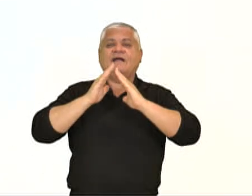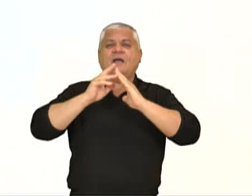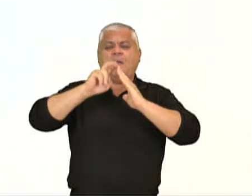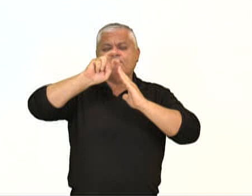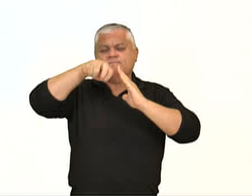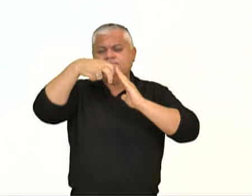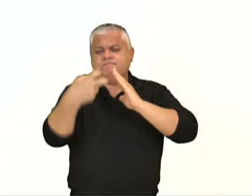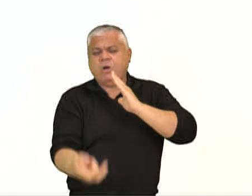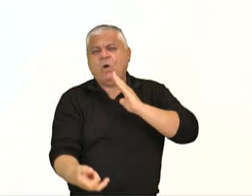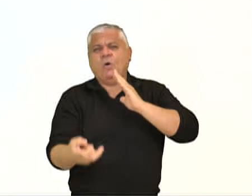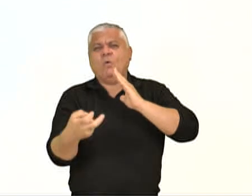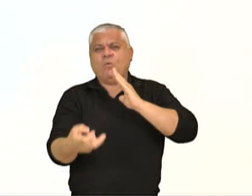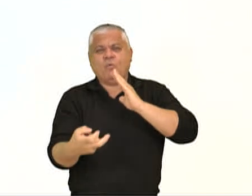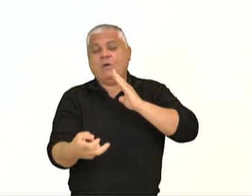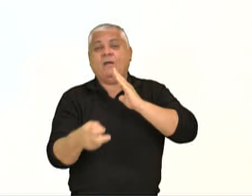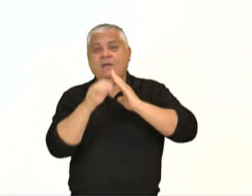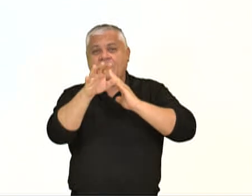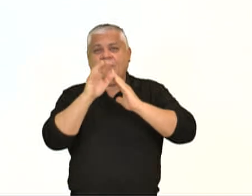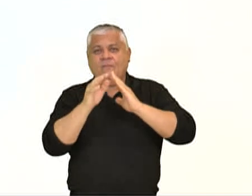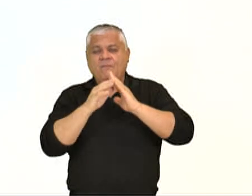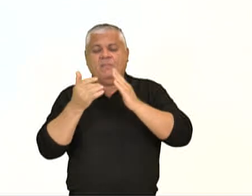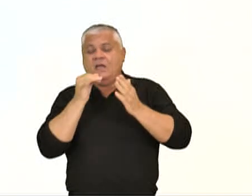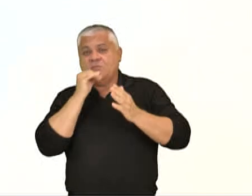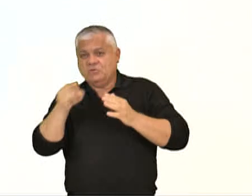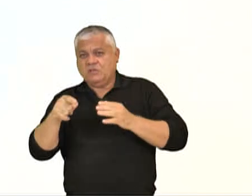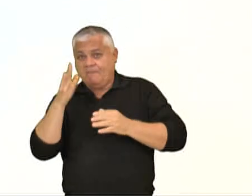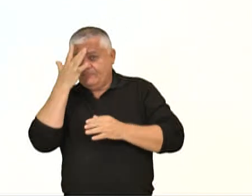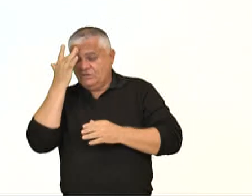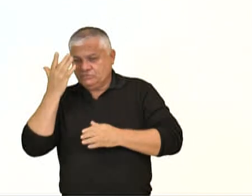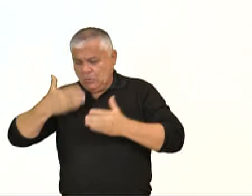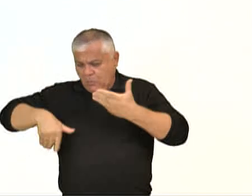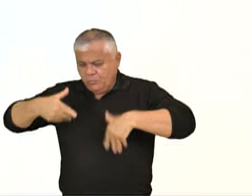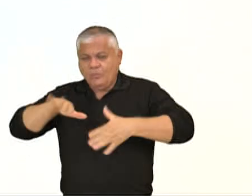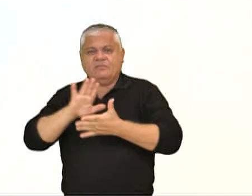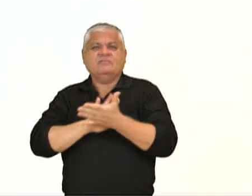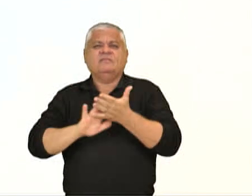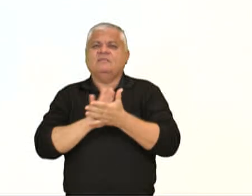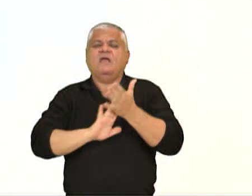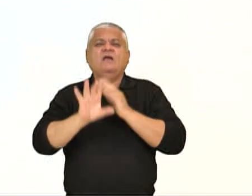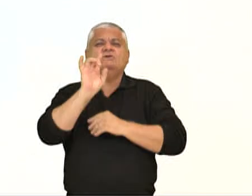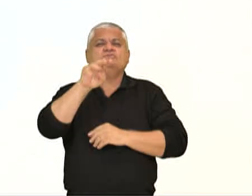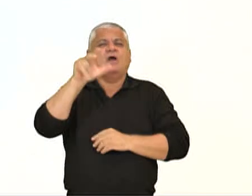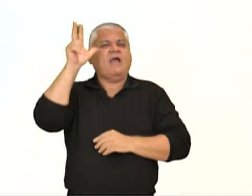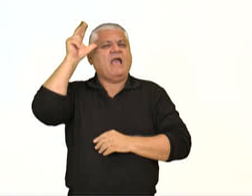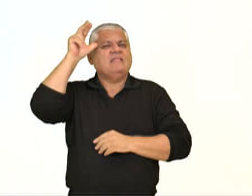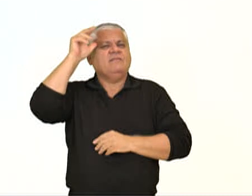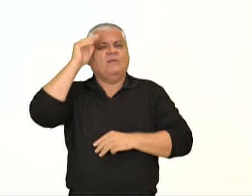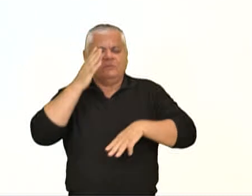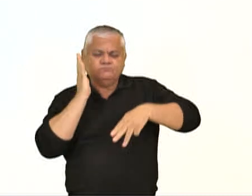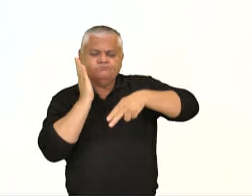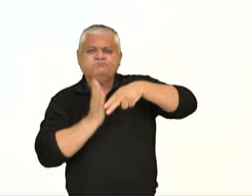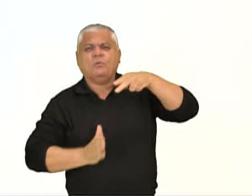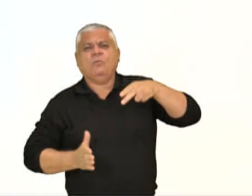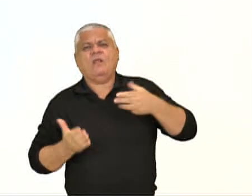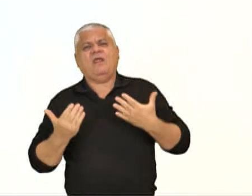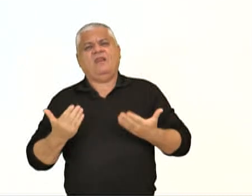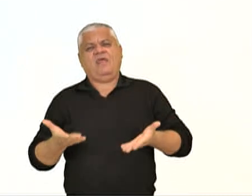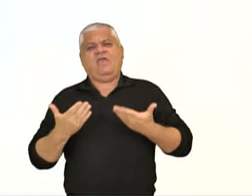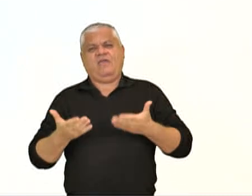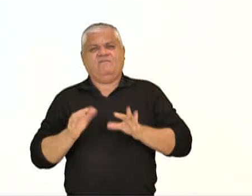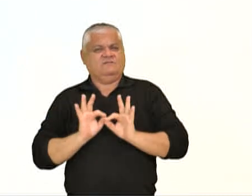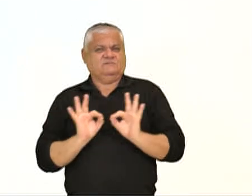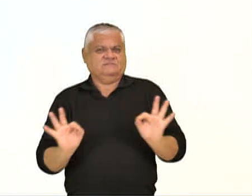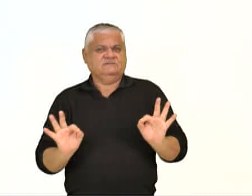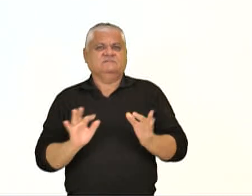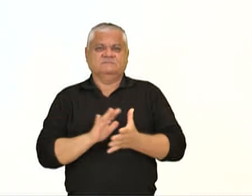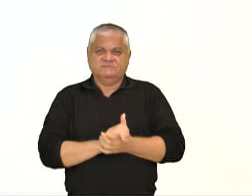materiais, nenhum morador ficou ferido e o animal teve uma lesão leve. Ufa, ainda bem, né?